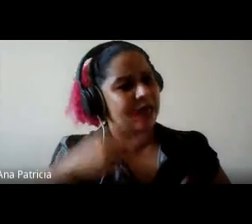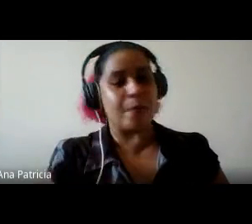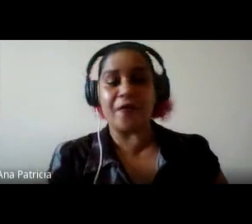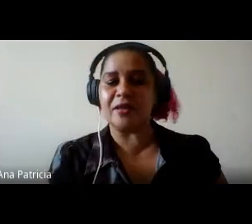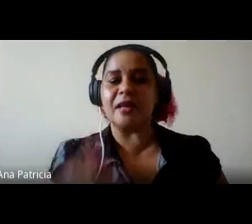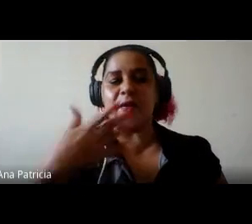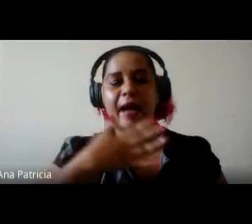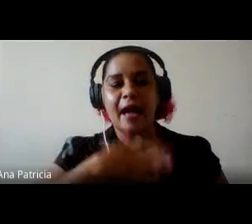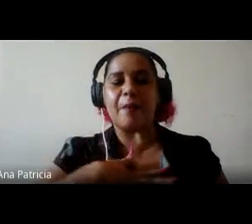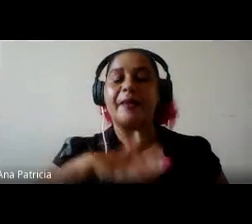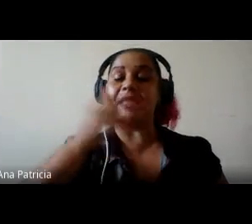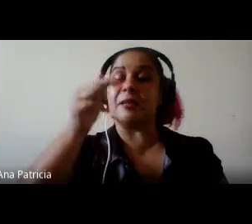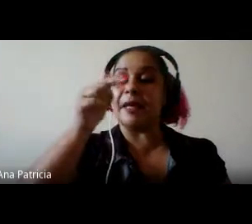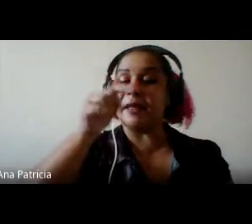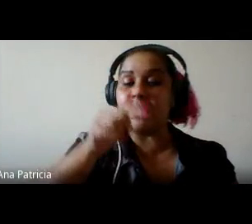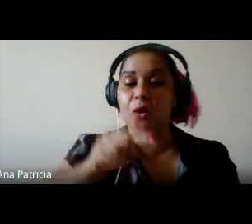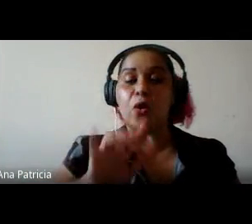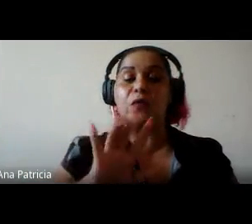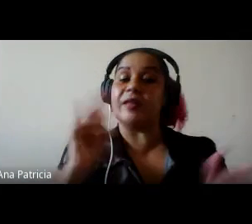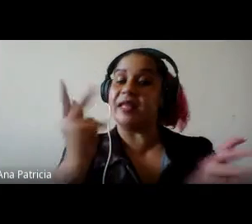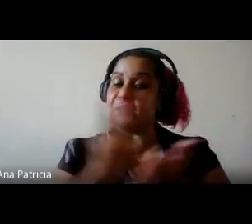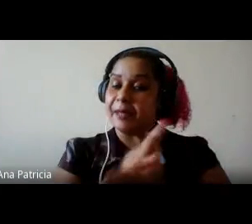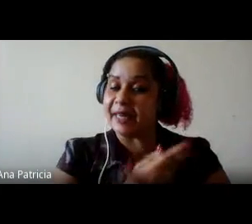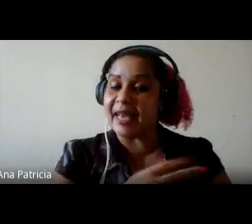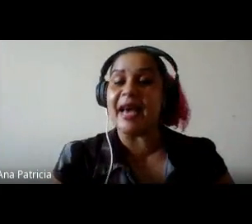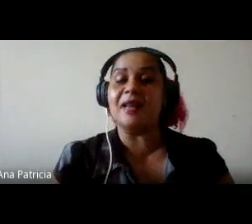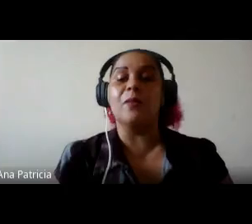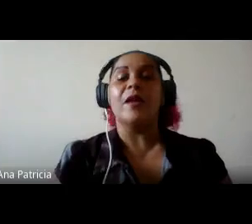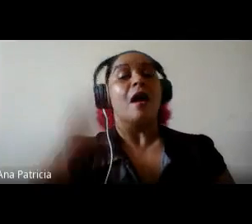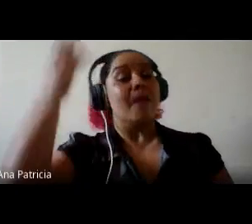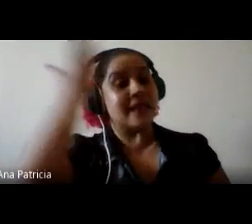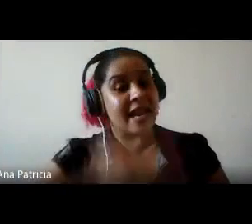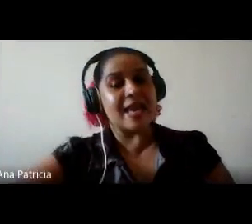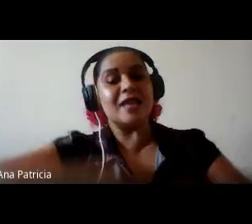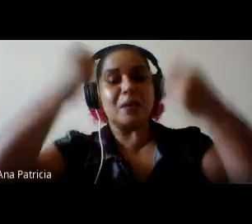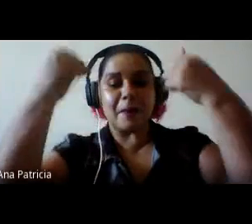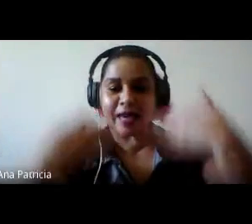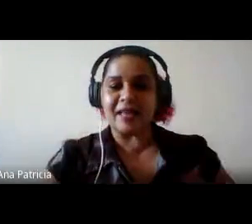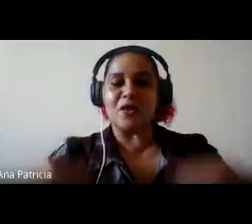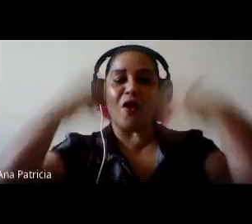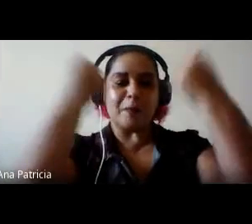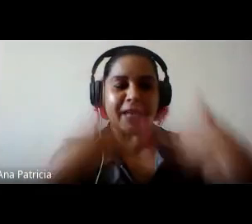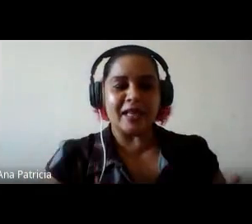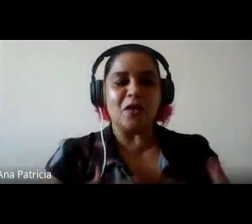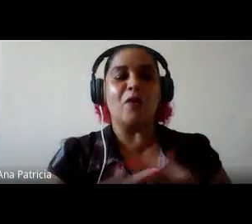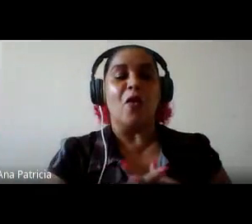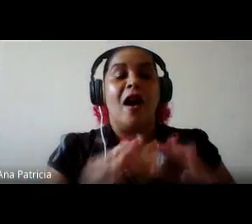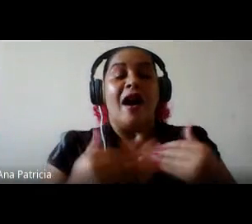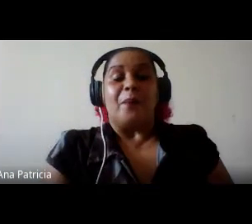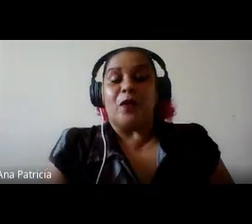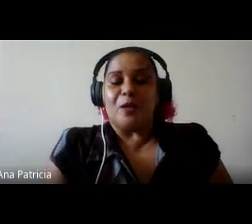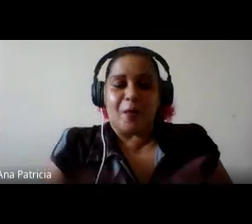é isso. Aí o professor dizendo, calma, Patrícia, explique de novo, você está explicando errado. Mas é isso, expliquei de